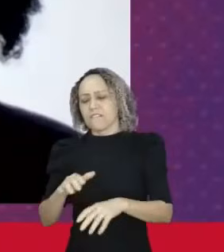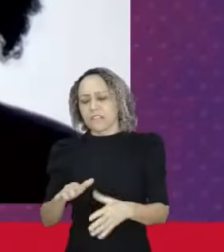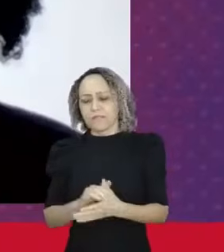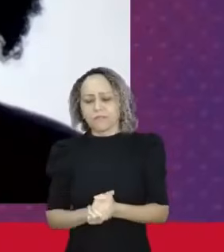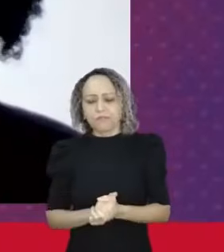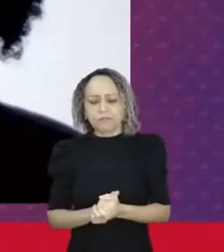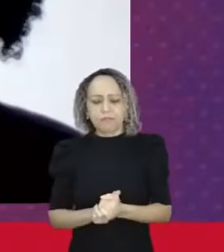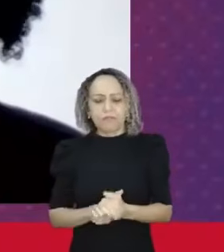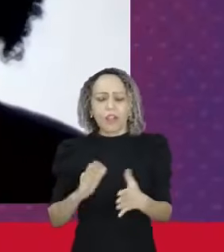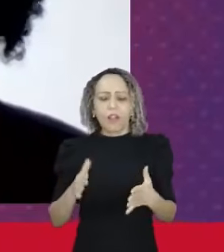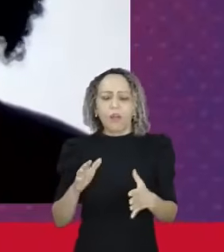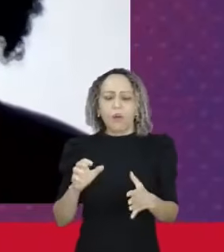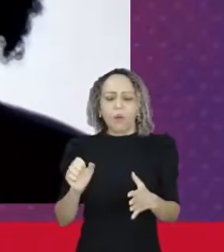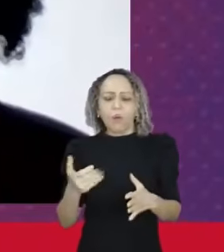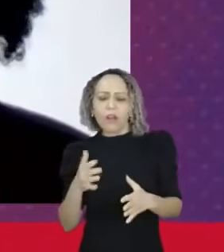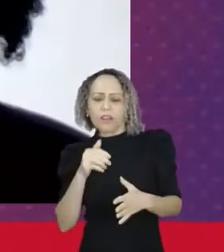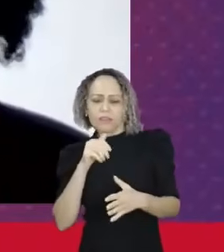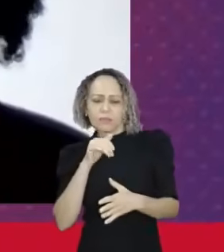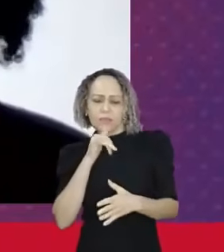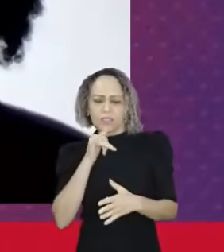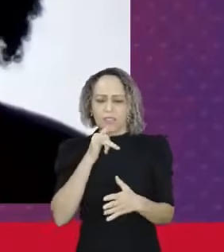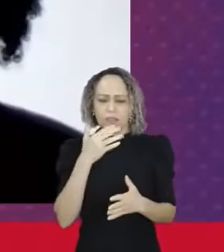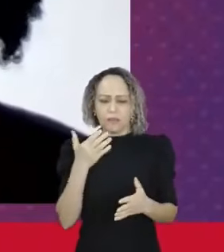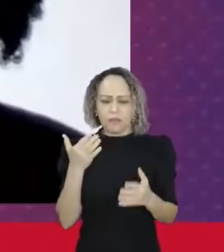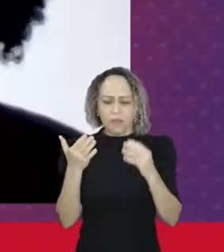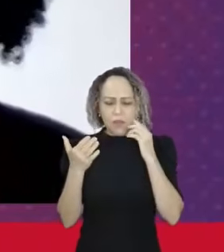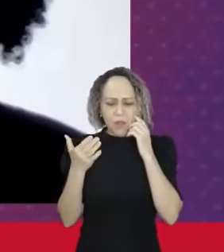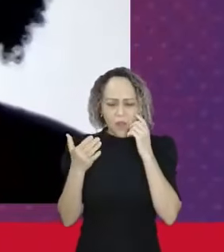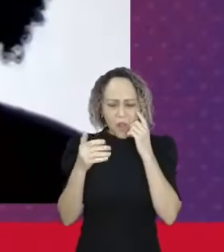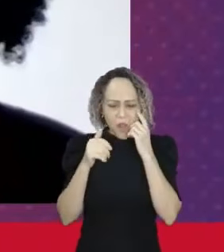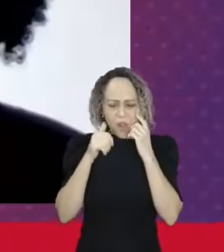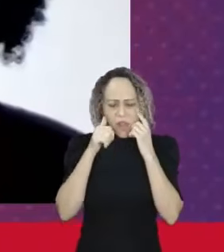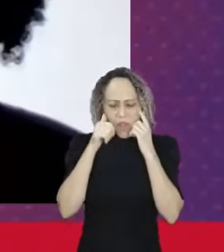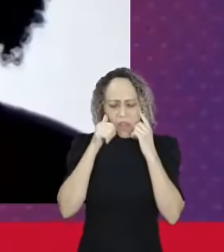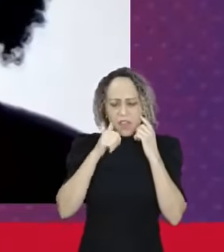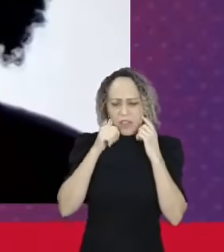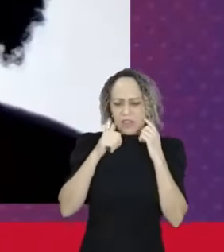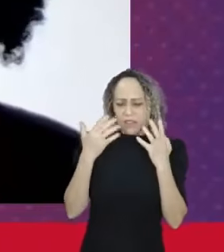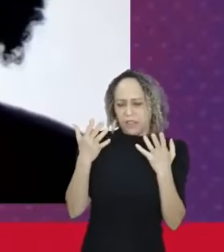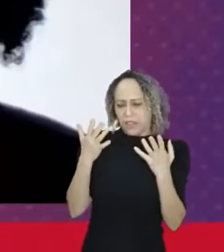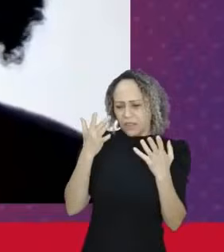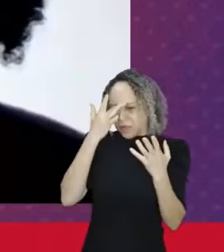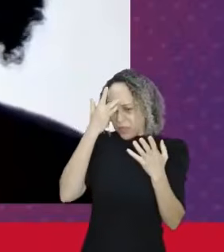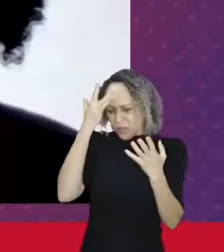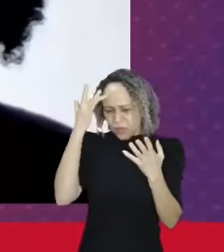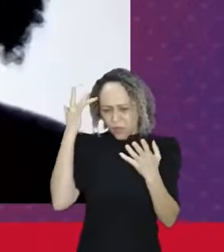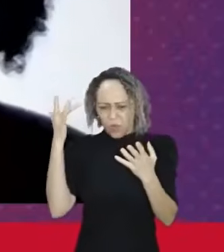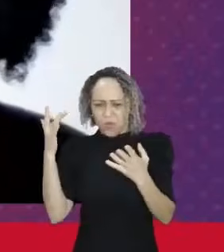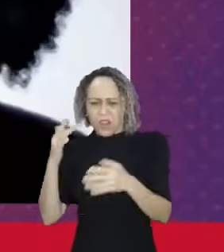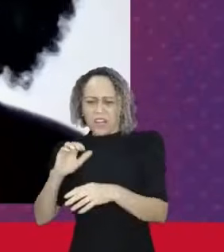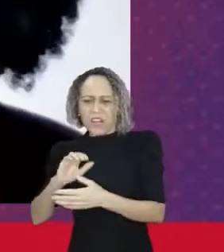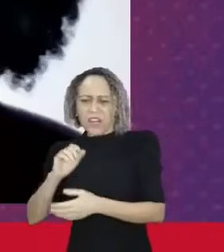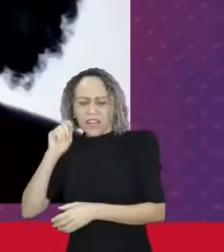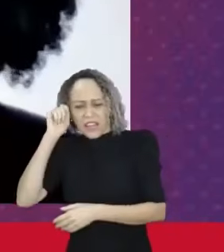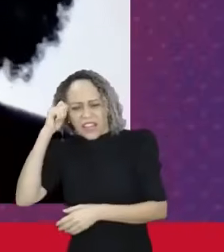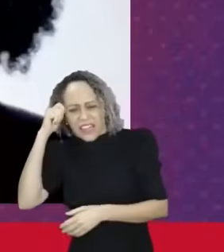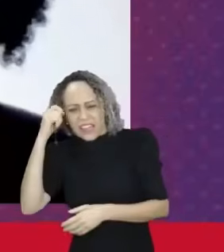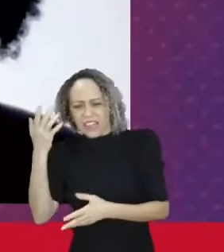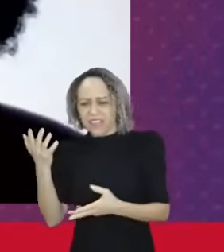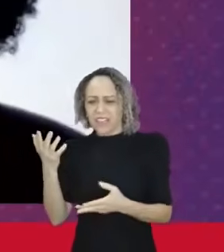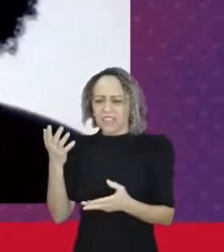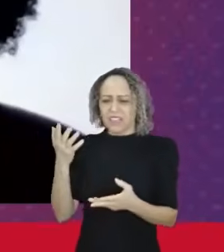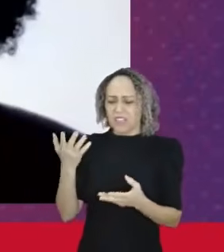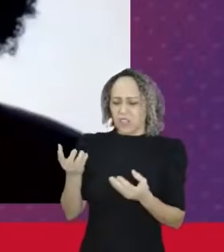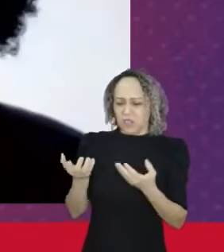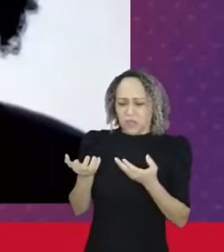a sobreviver e a participar dessa usurpação dos corpos